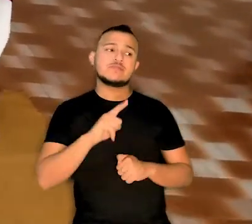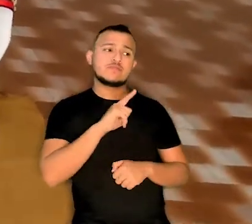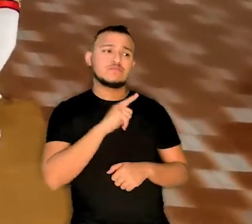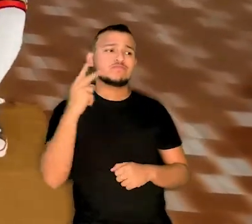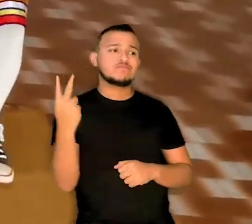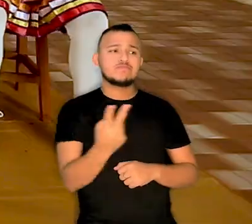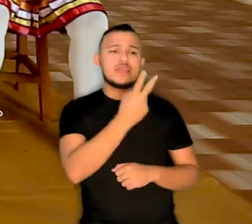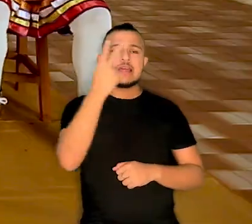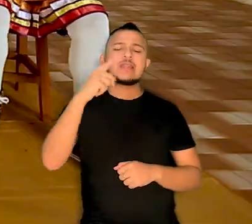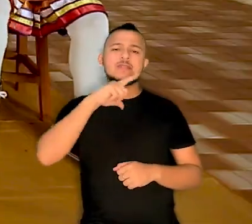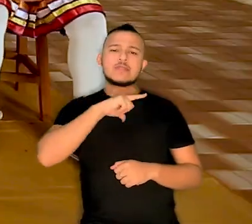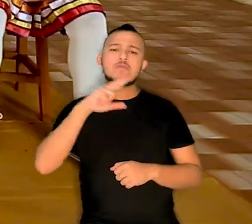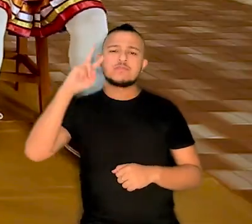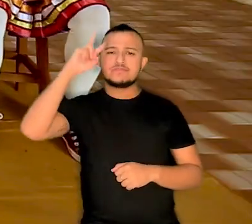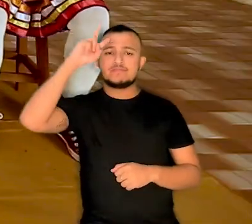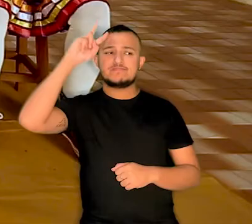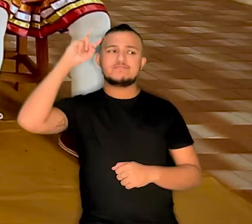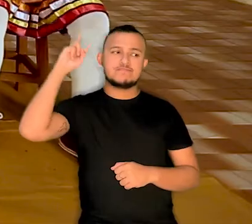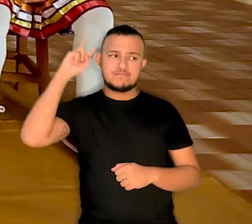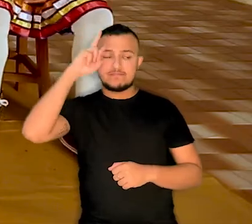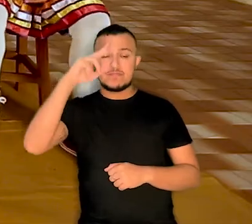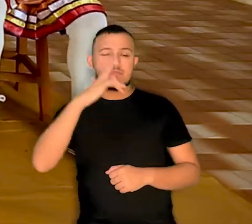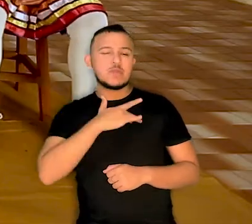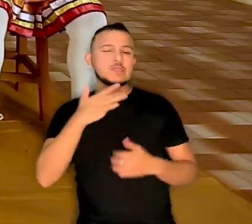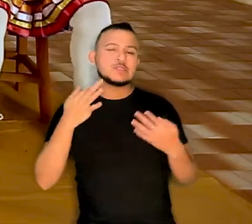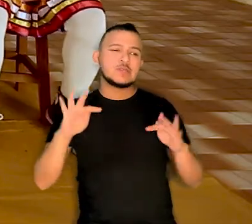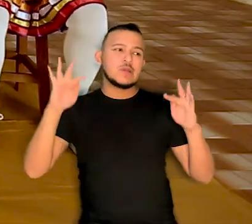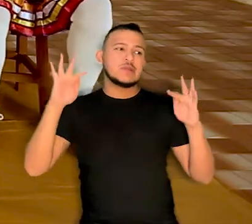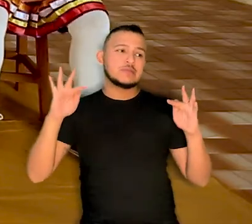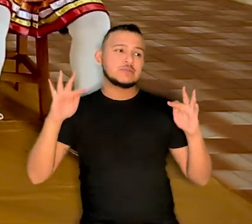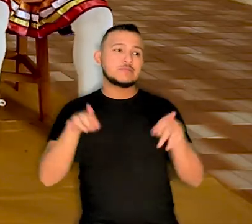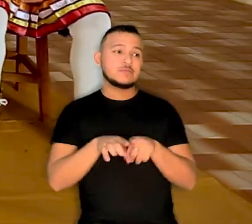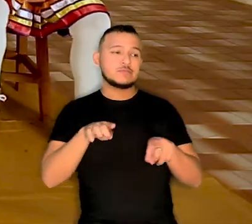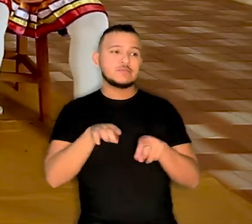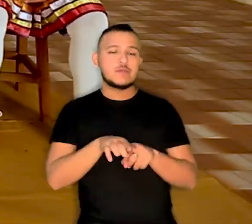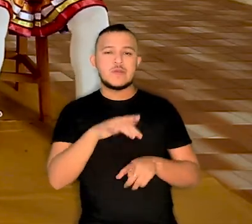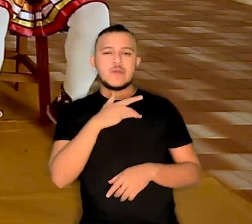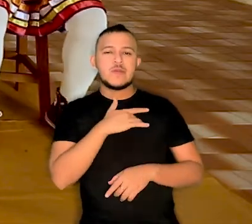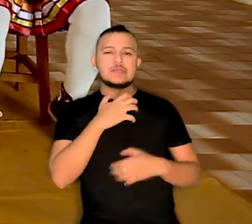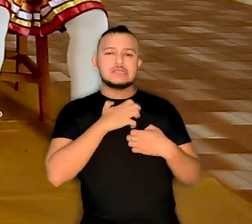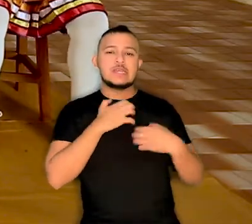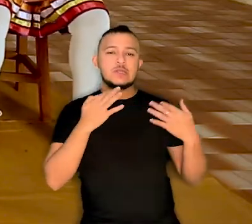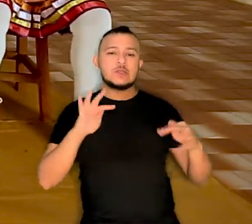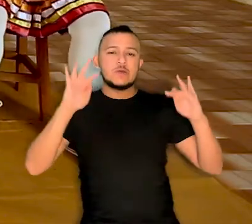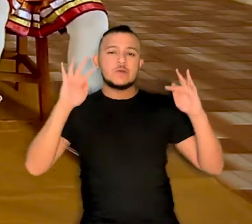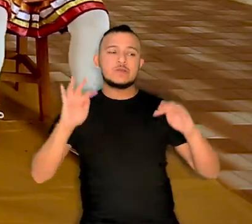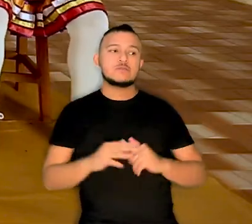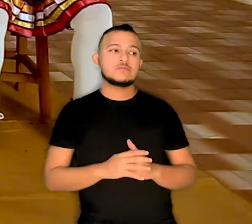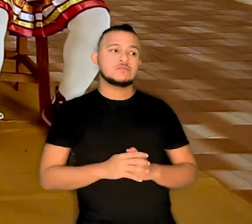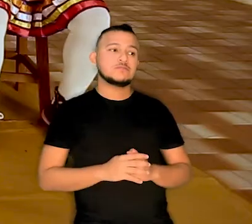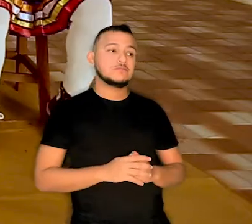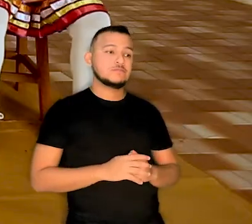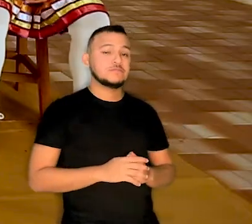Tenho valor, eu tenho memória. Meu peito, meu coração tentador.